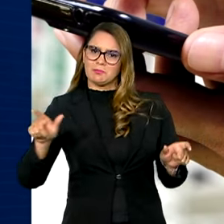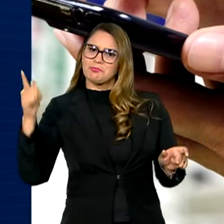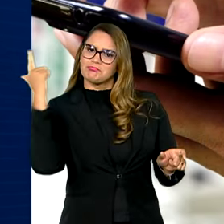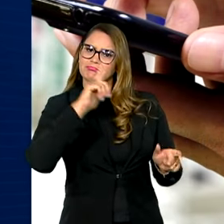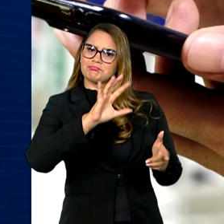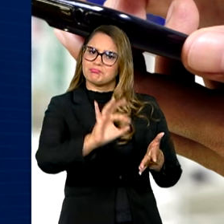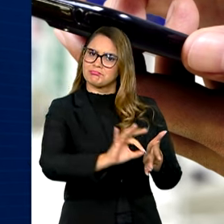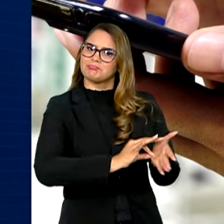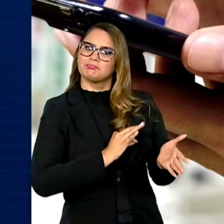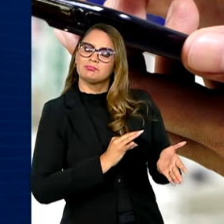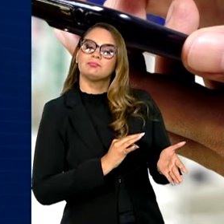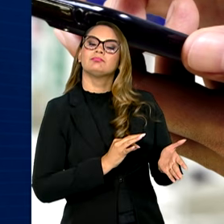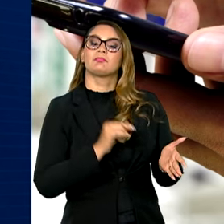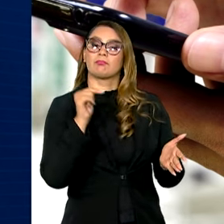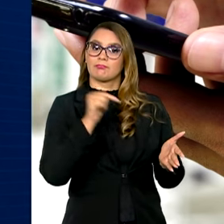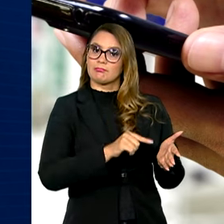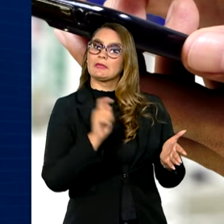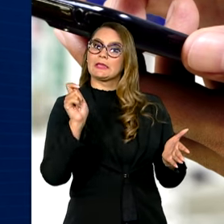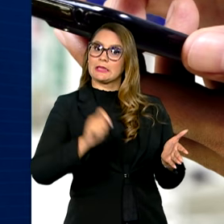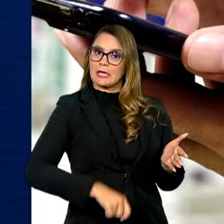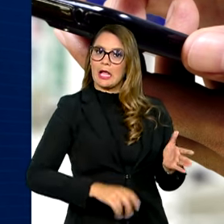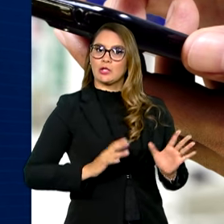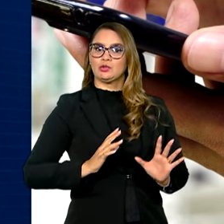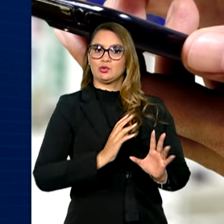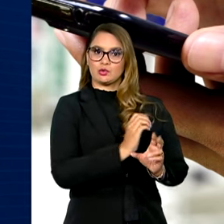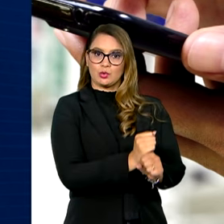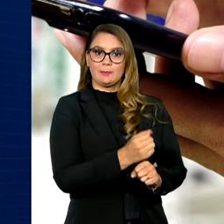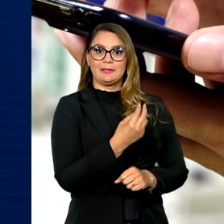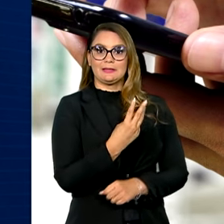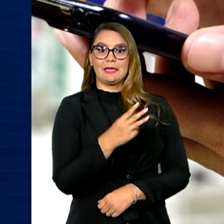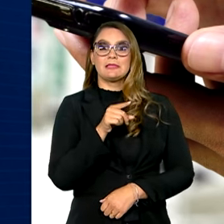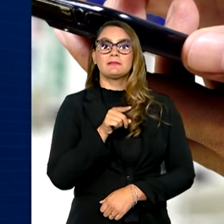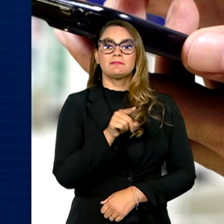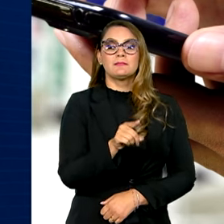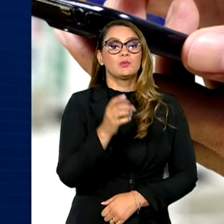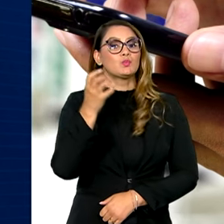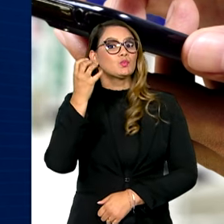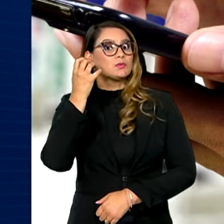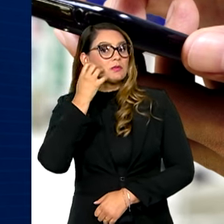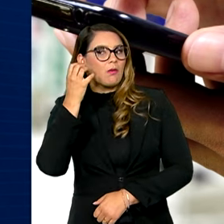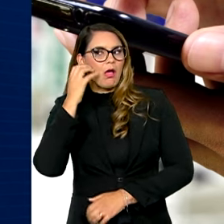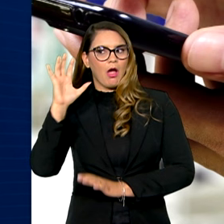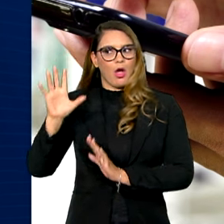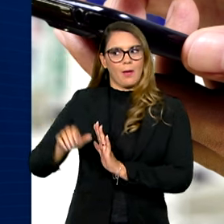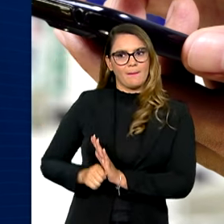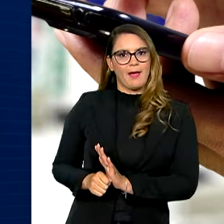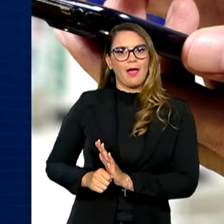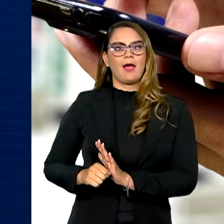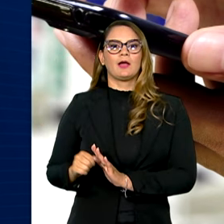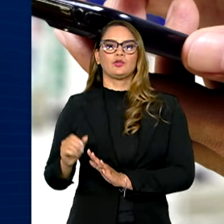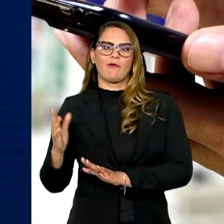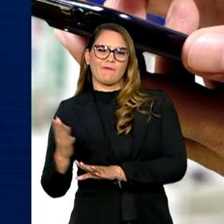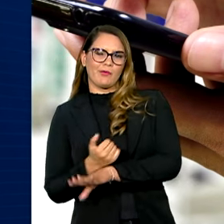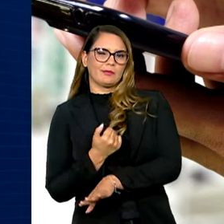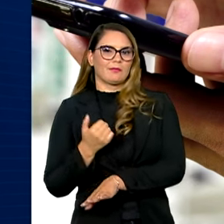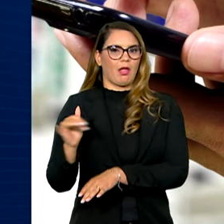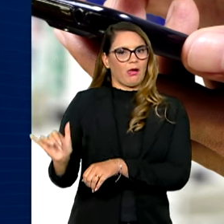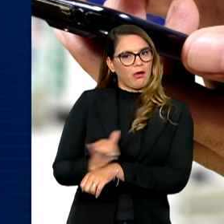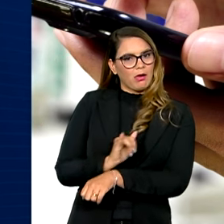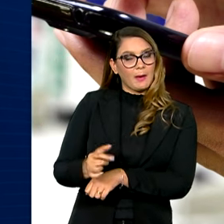cadastrados com a ferramenta ao todo 3.000 aparelhos Roubados 2000 furtados e